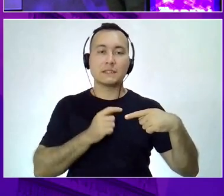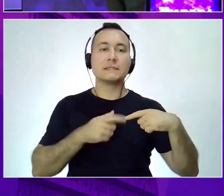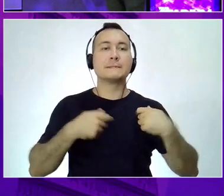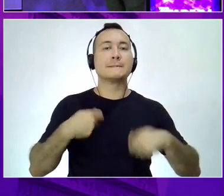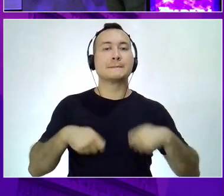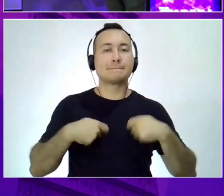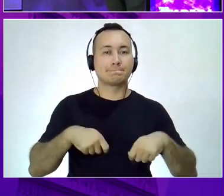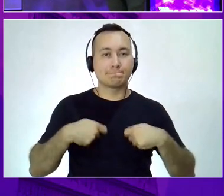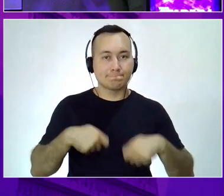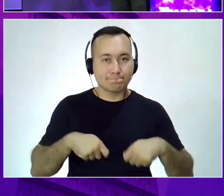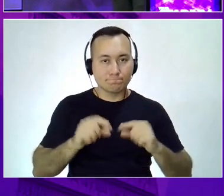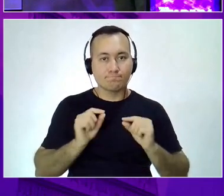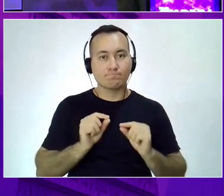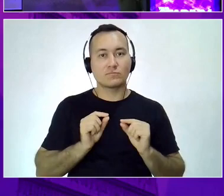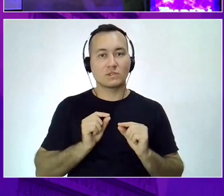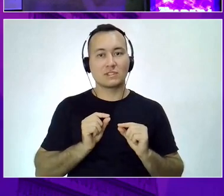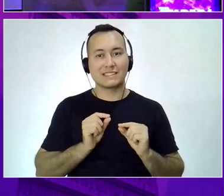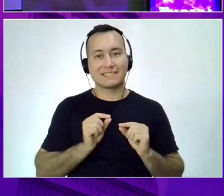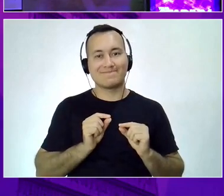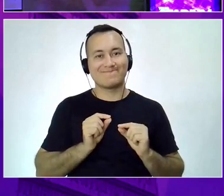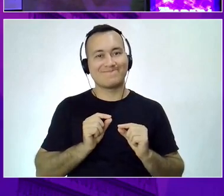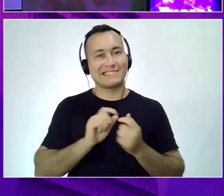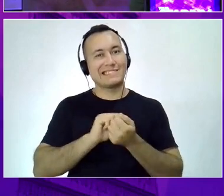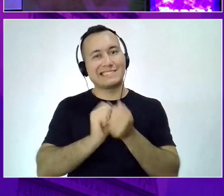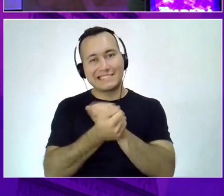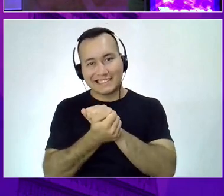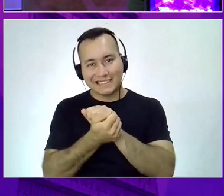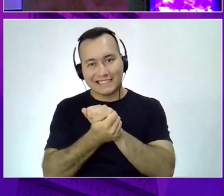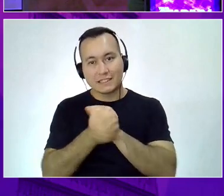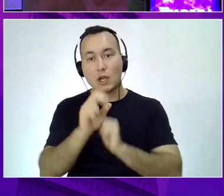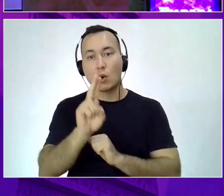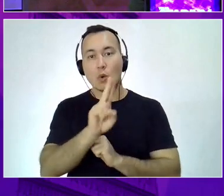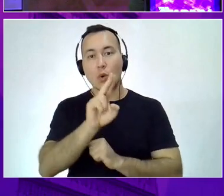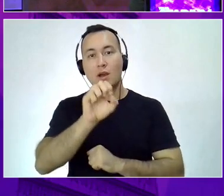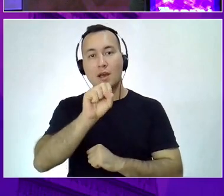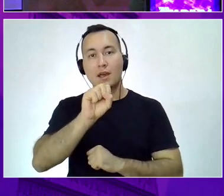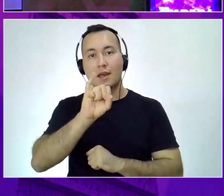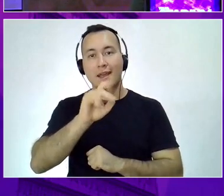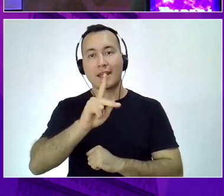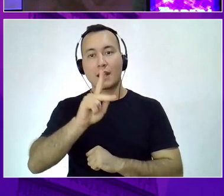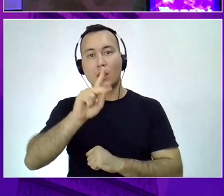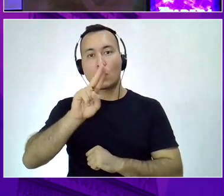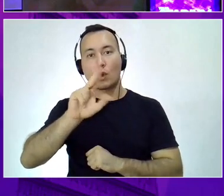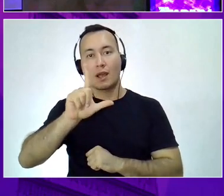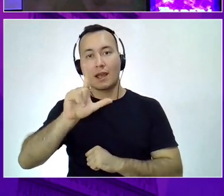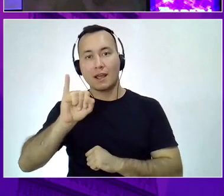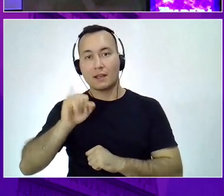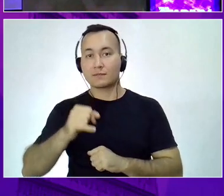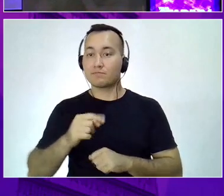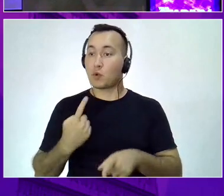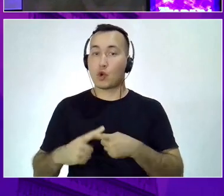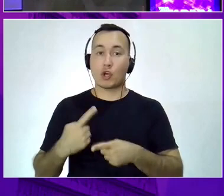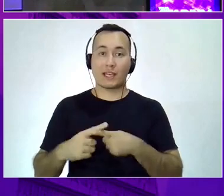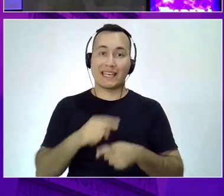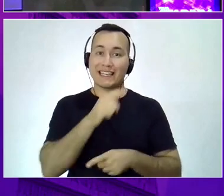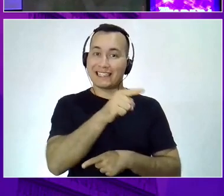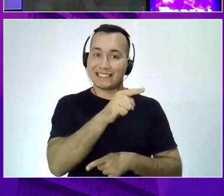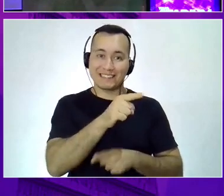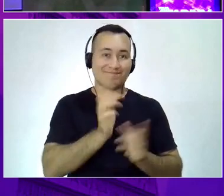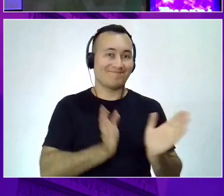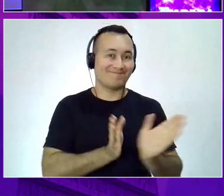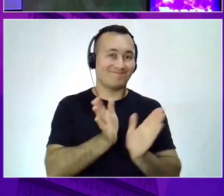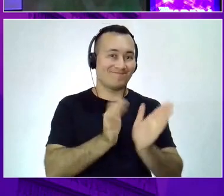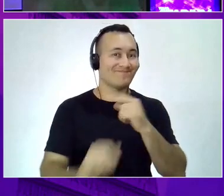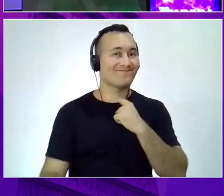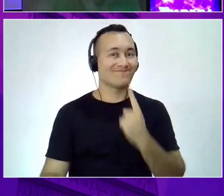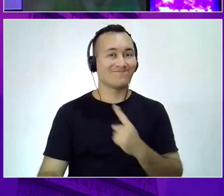vão se conversar. Logo, eu precisei adaptar com o Sikuli, que é uma ferramenta quase um RPA de identificação visual.